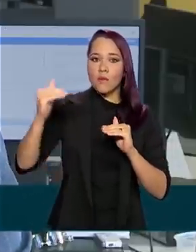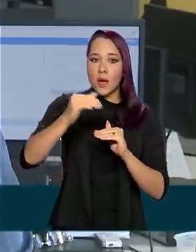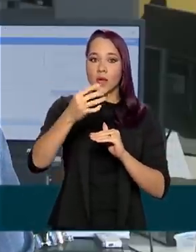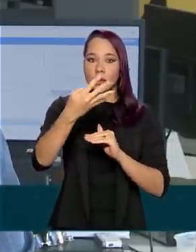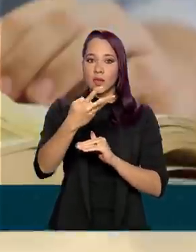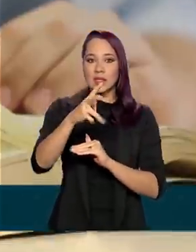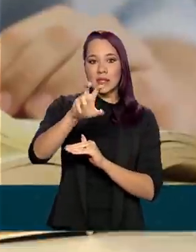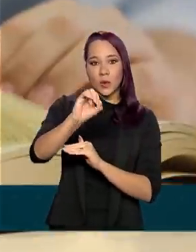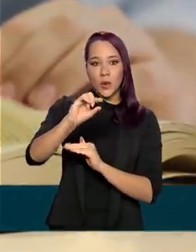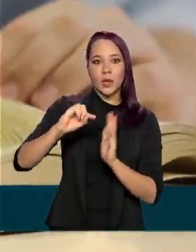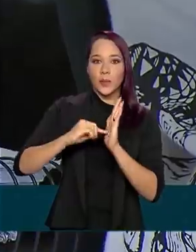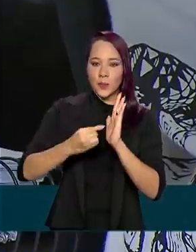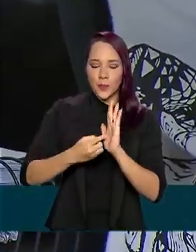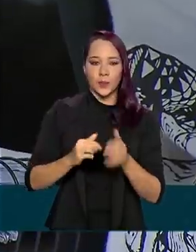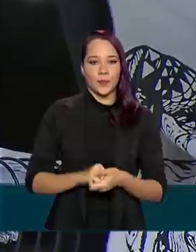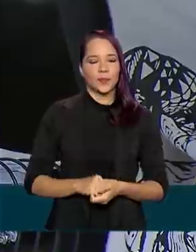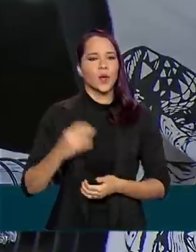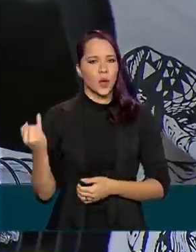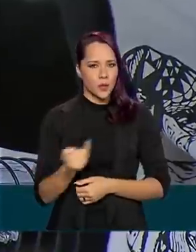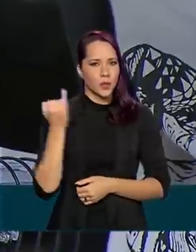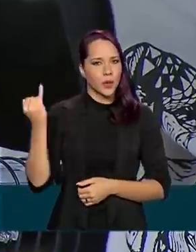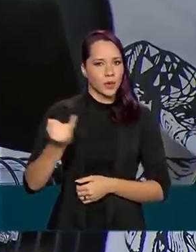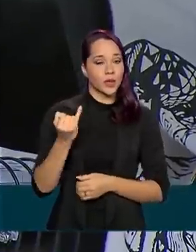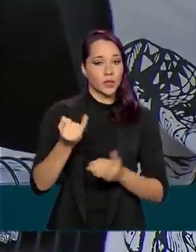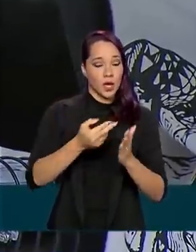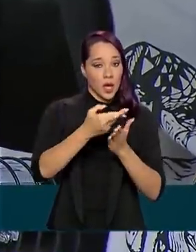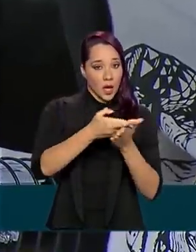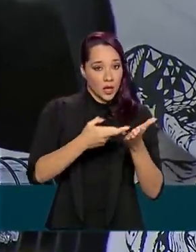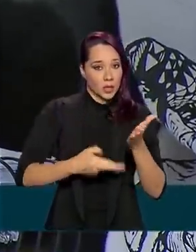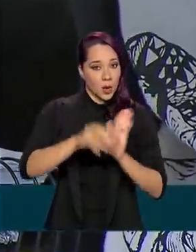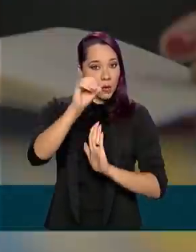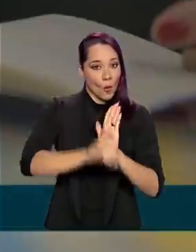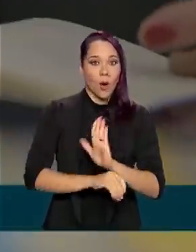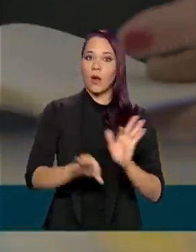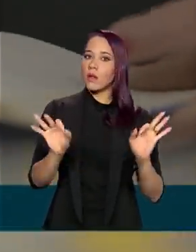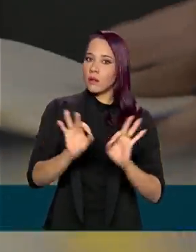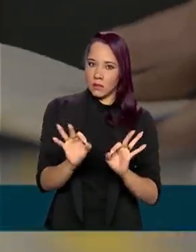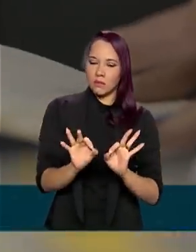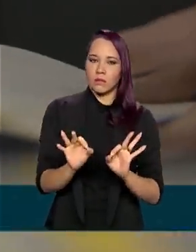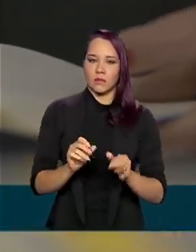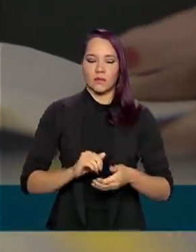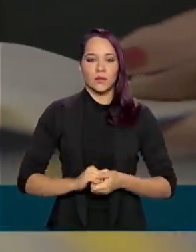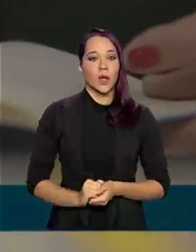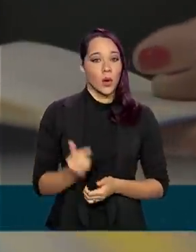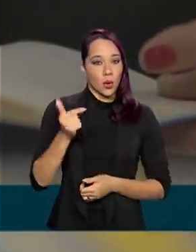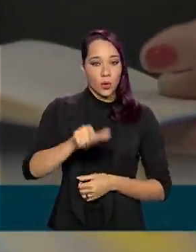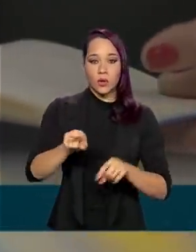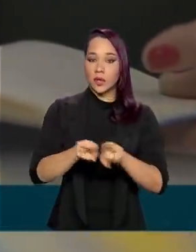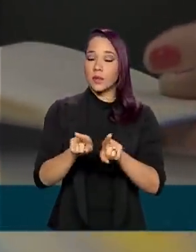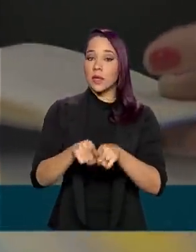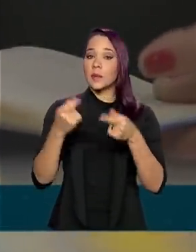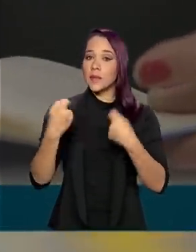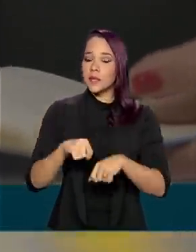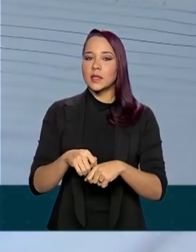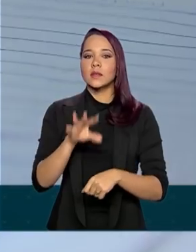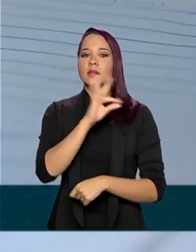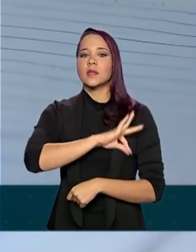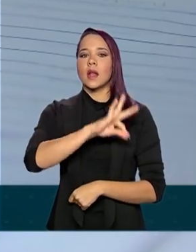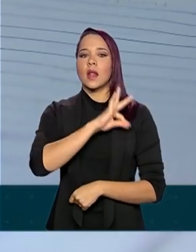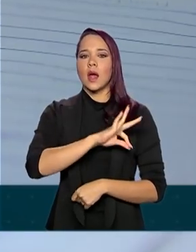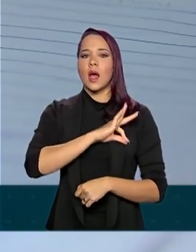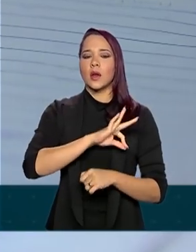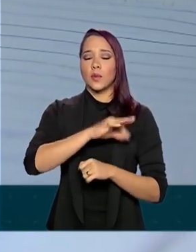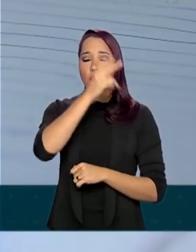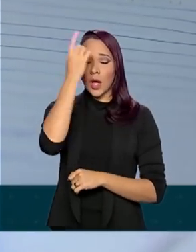pontos. Importante, não pode ter zerado a redação. Outra condição é que o candidato deve ter renda mensal